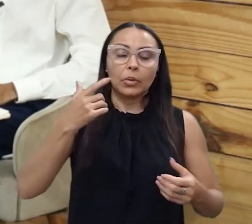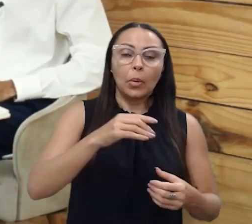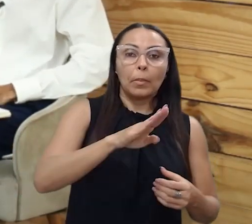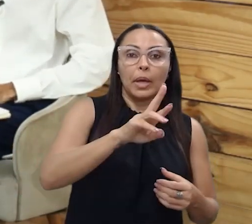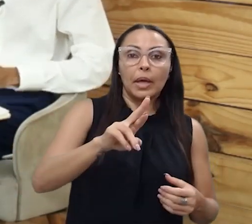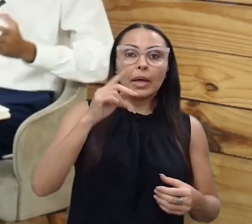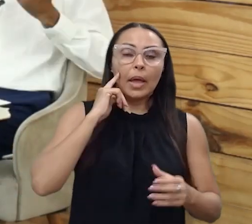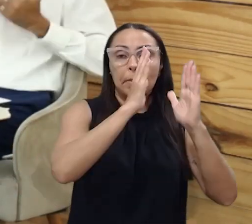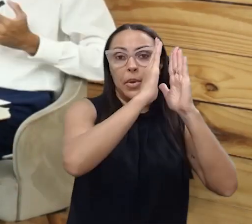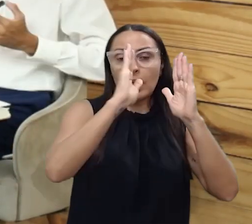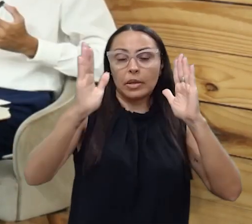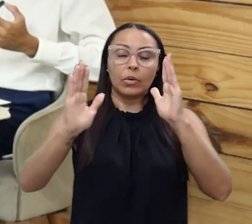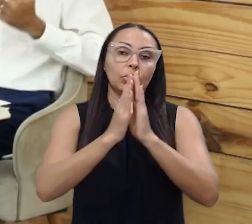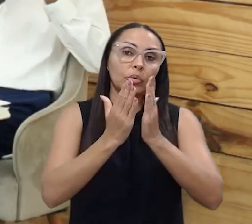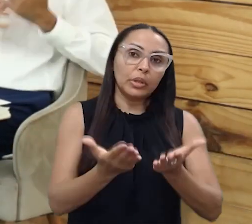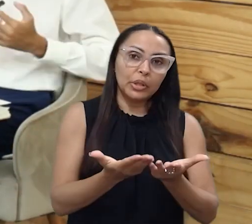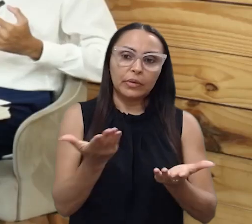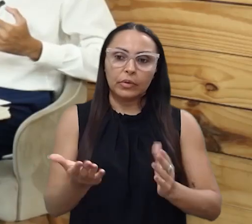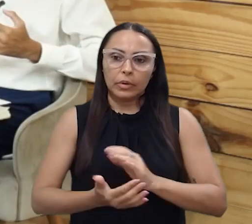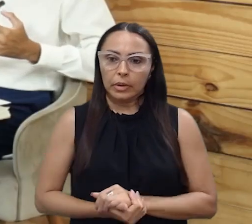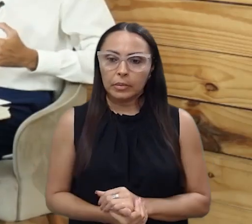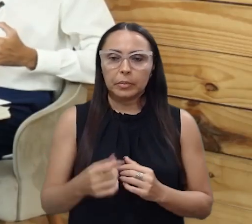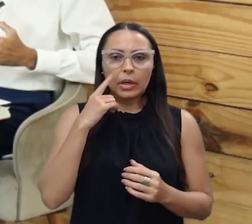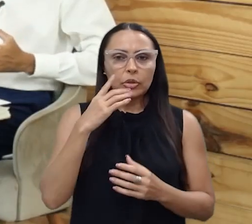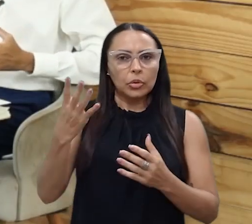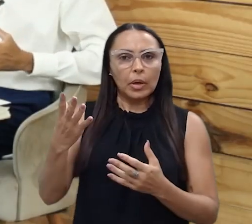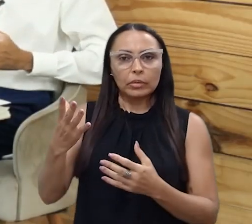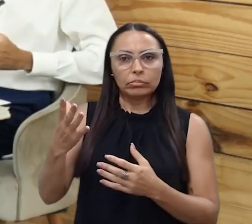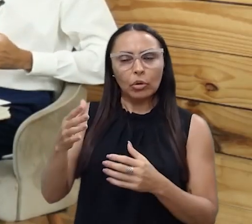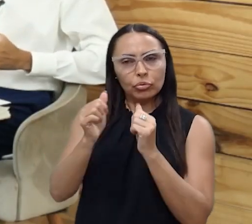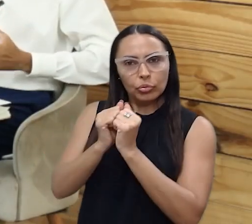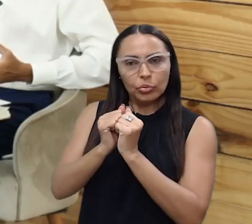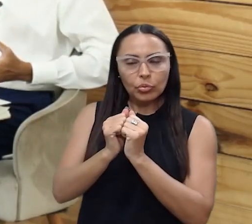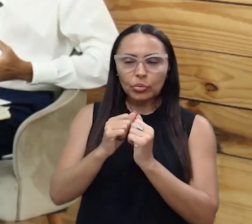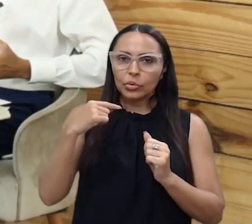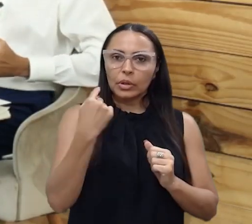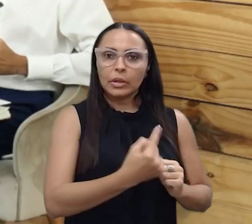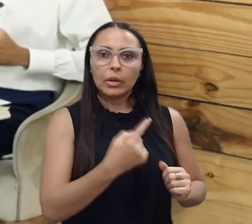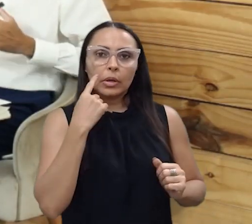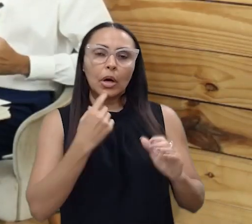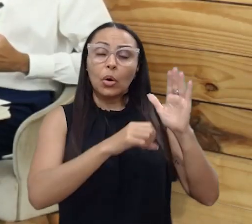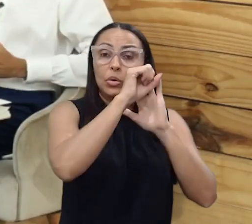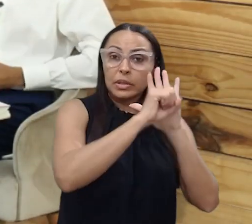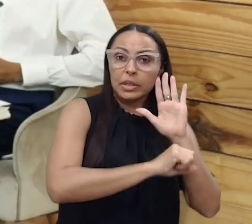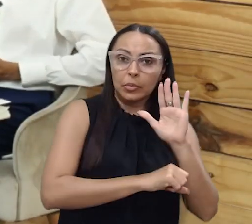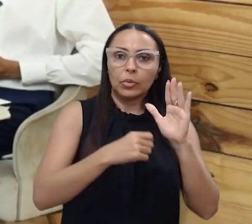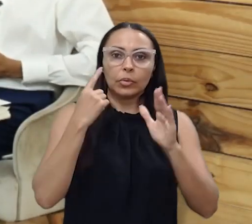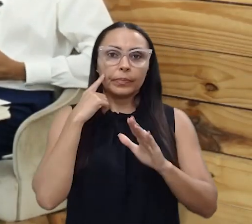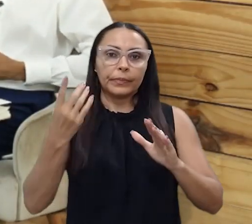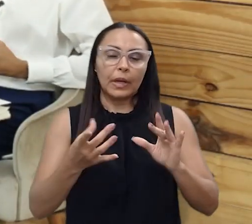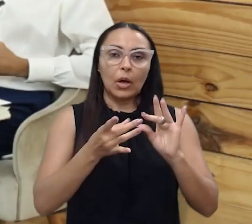da Bienal. Acho que para trazer ainda mais para perto da gente, o símbolo do Instituto da Oficina